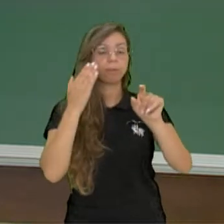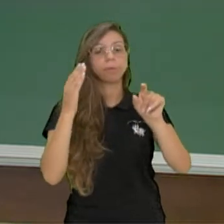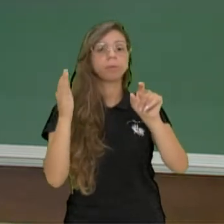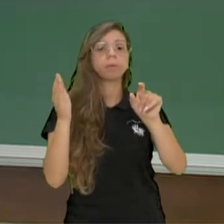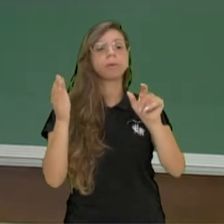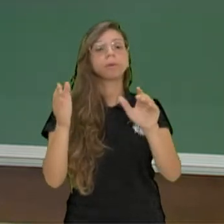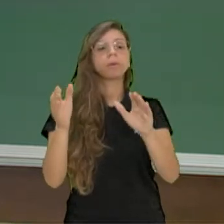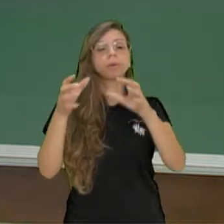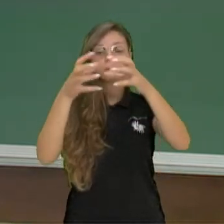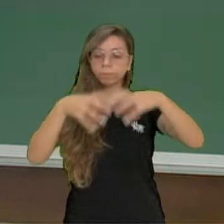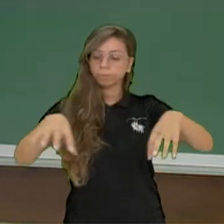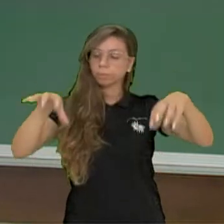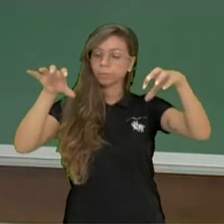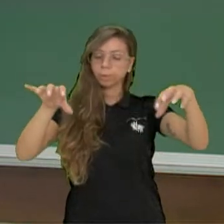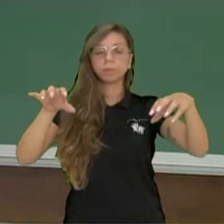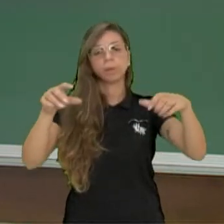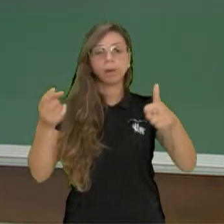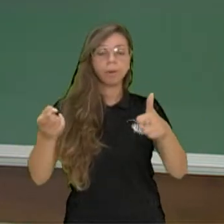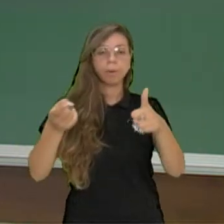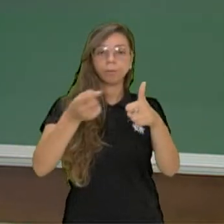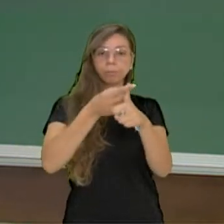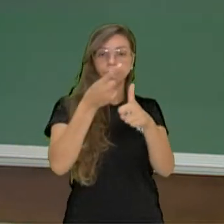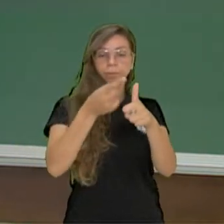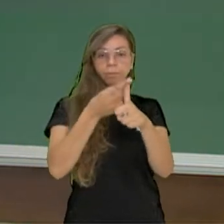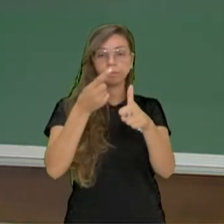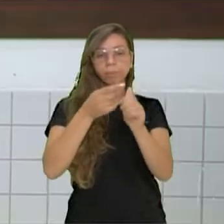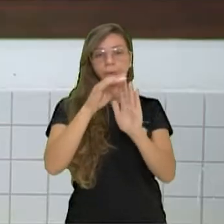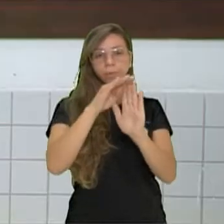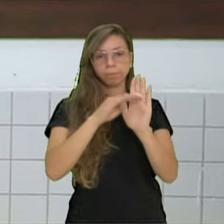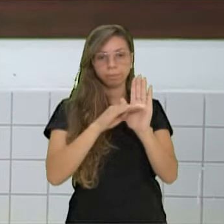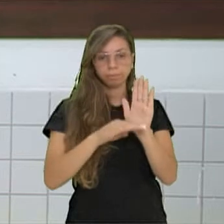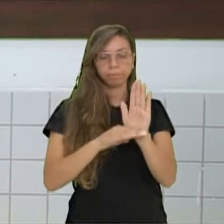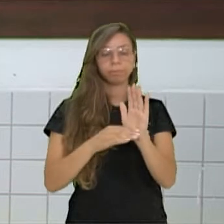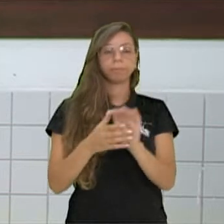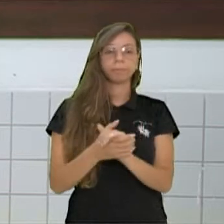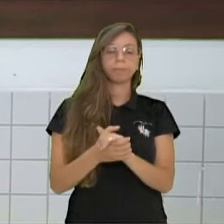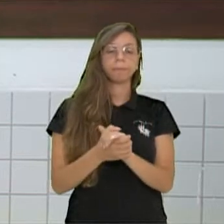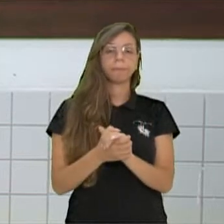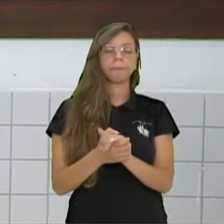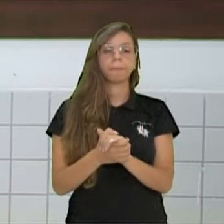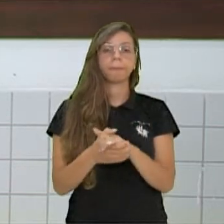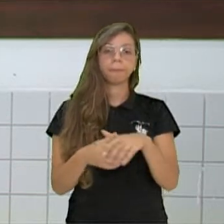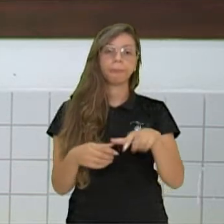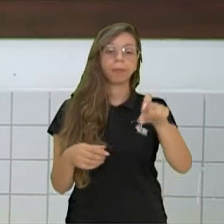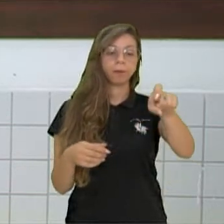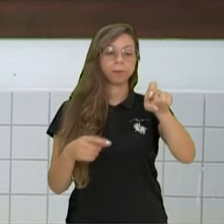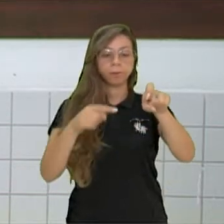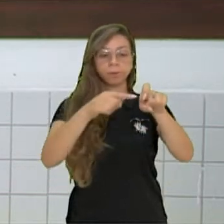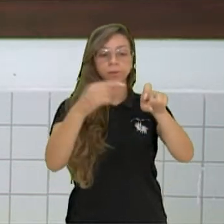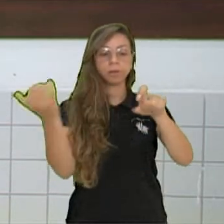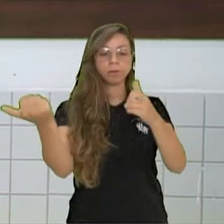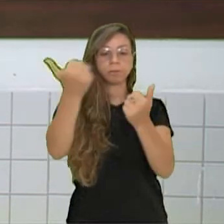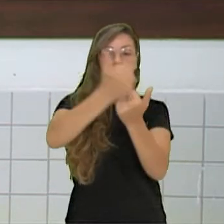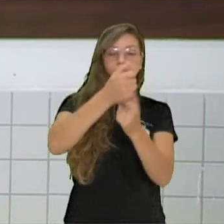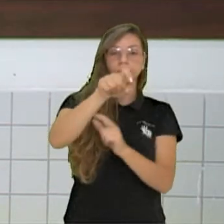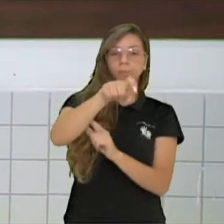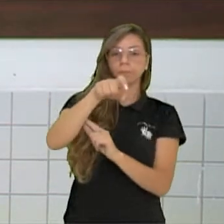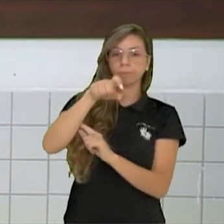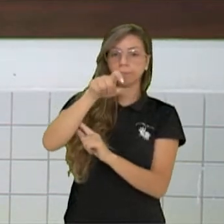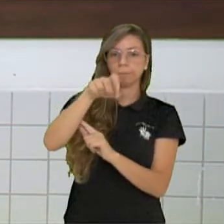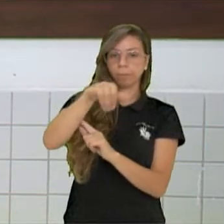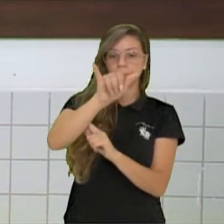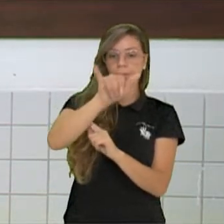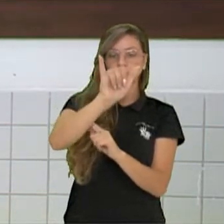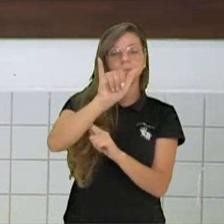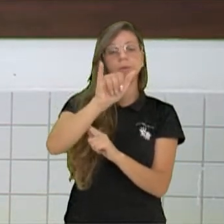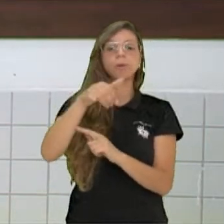separa e faz o primeiro passo. Você troca o que é x por y e troca o que é y por x. É um mecanismo,